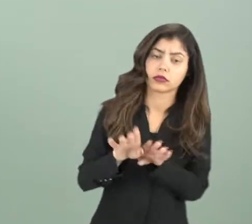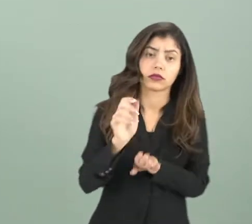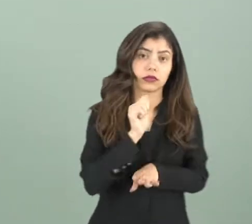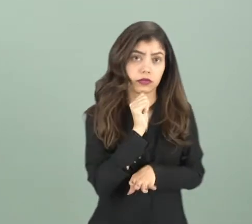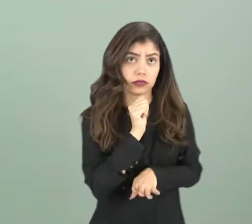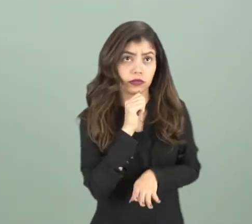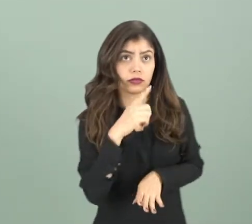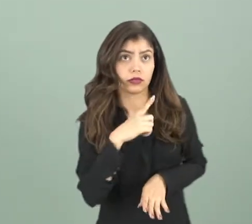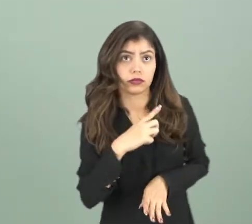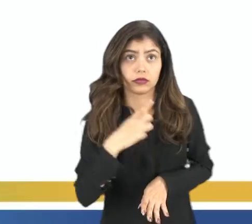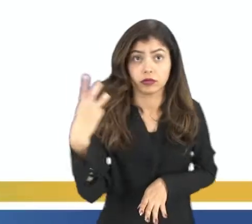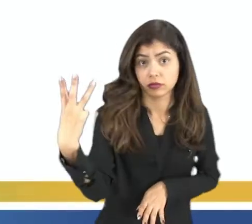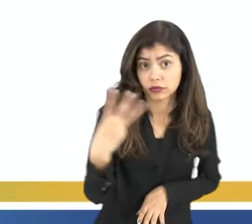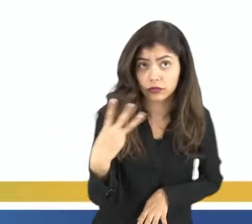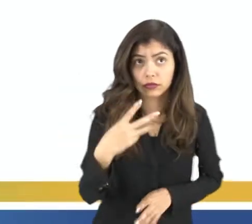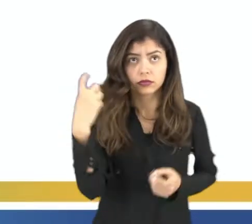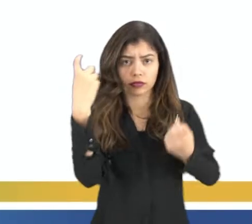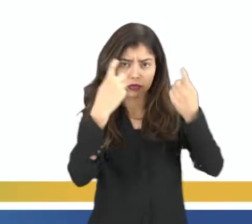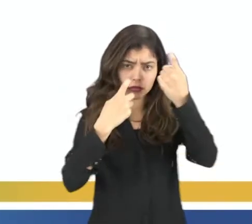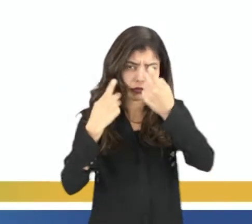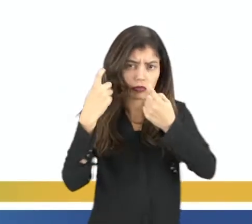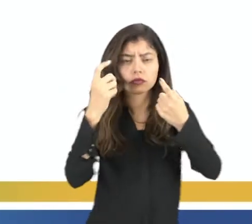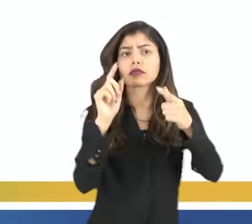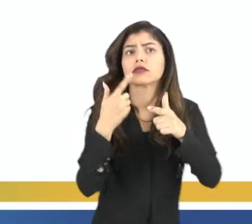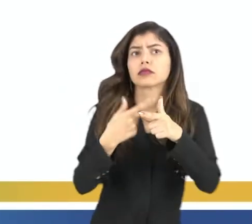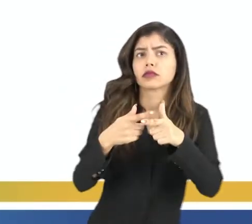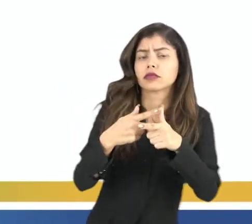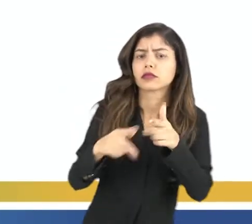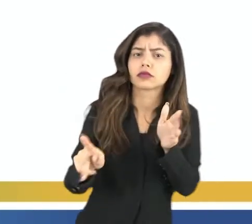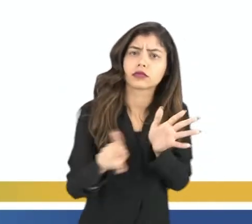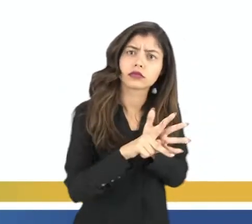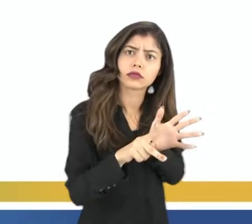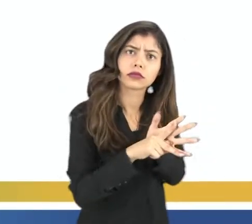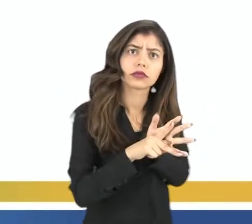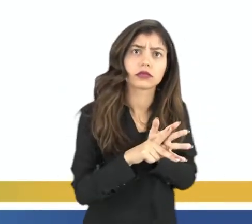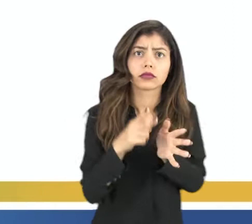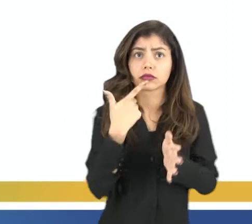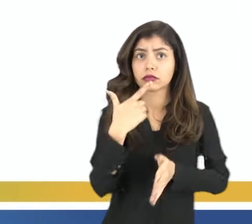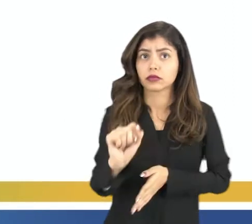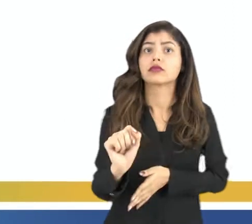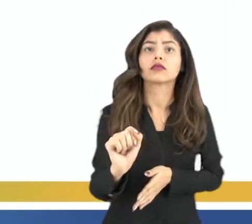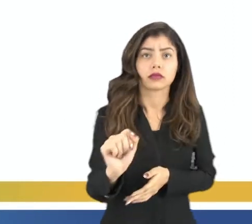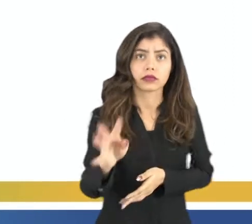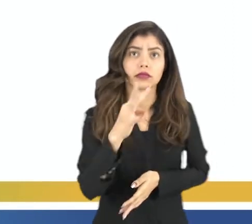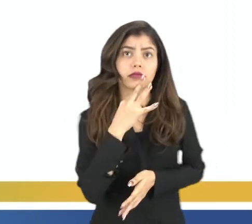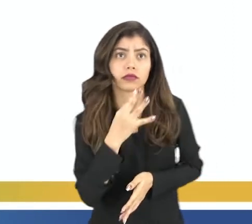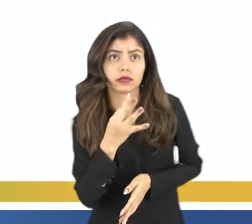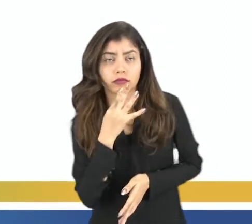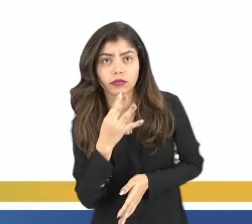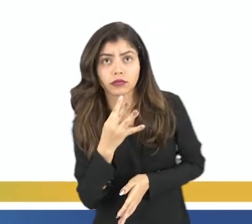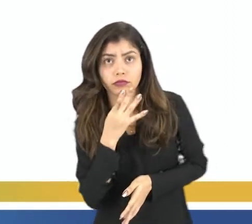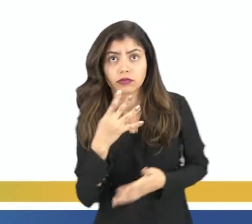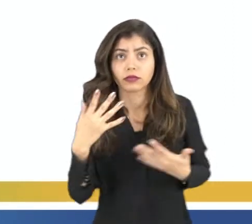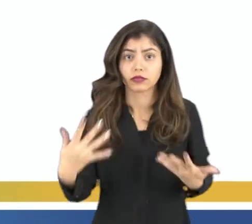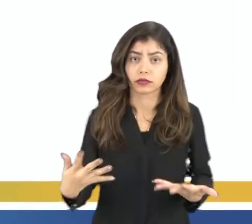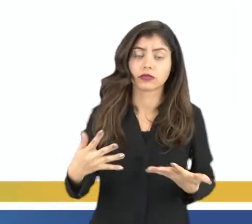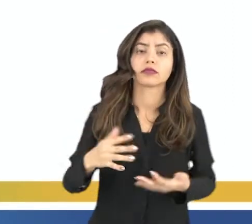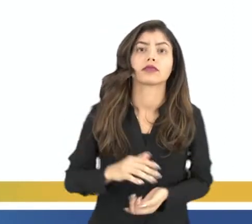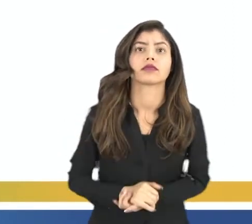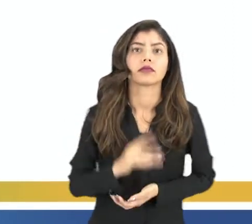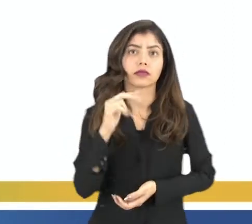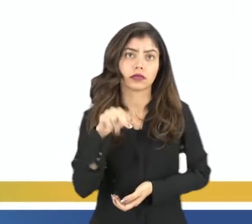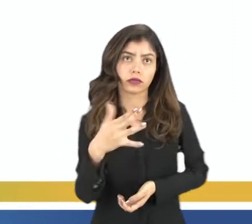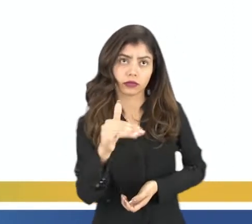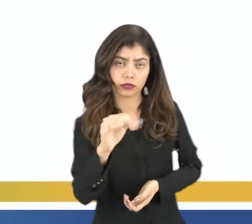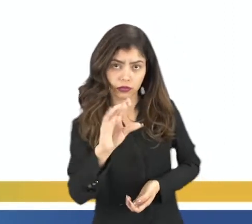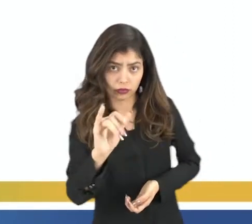uma terceira situação, que são situações próprias da língua, tá? Próprias do idioma, que é conhecido